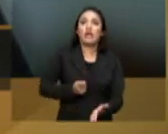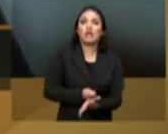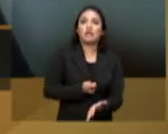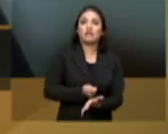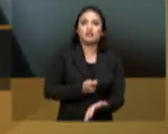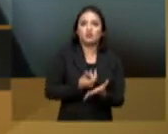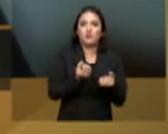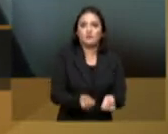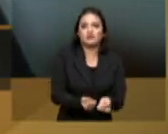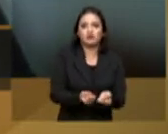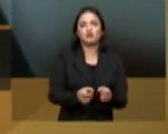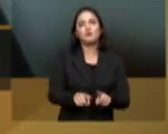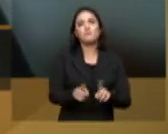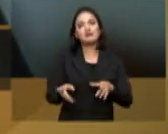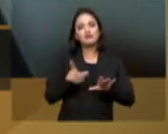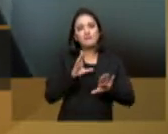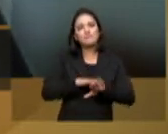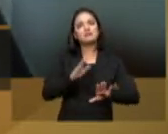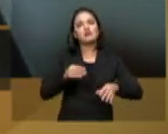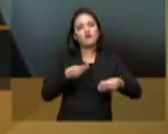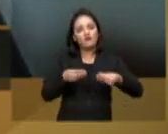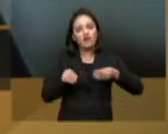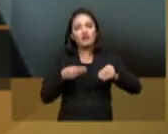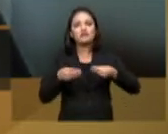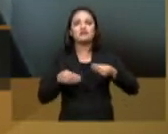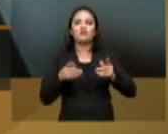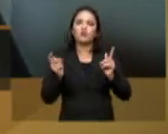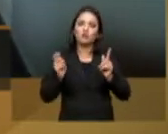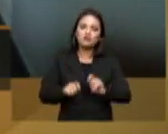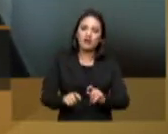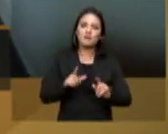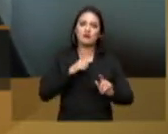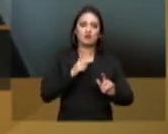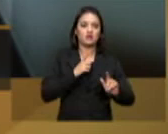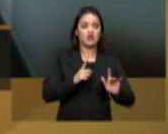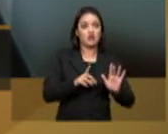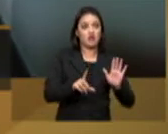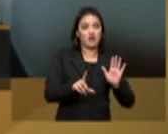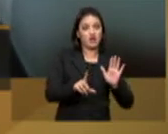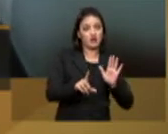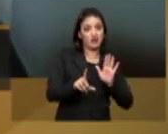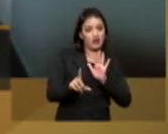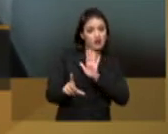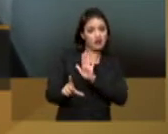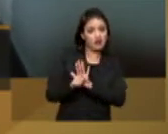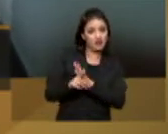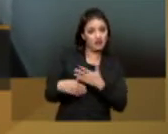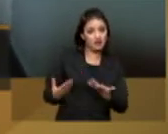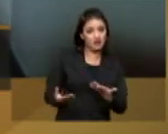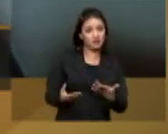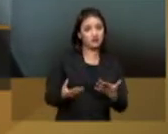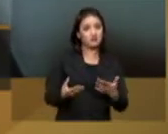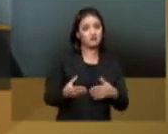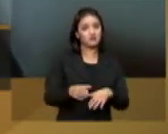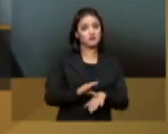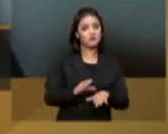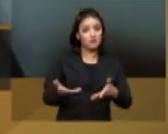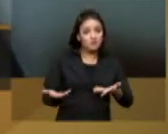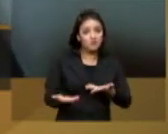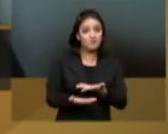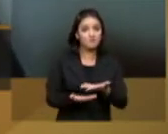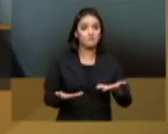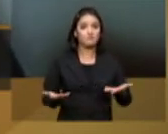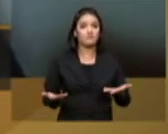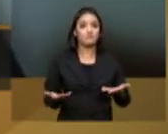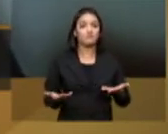possibilitando um especial diálogo da lei que dela trata como o